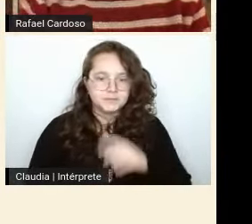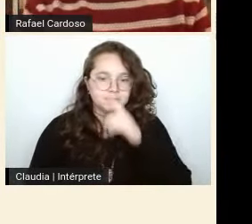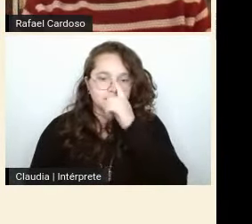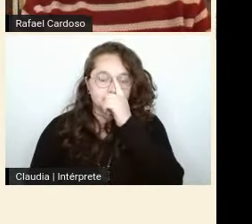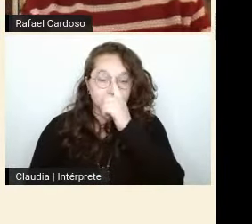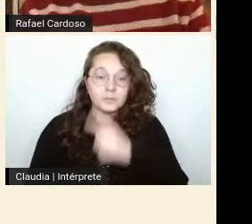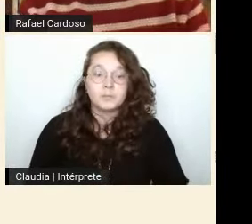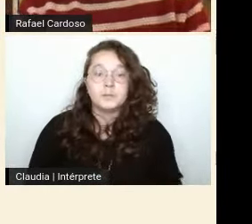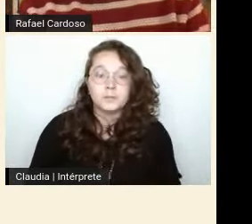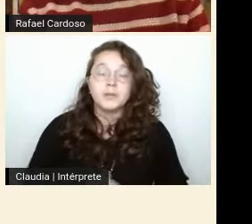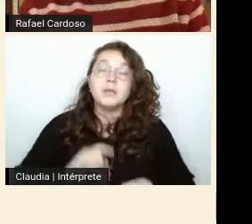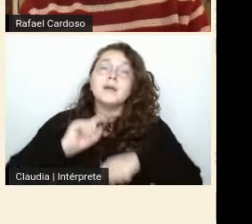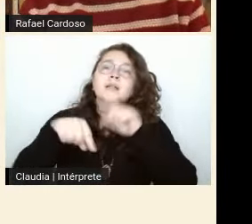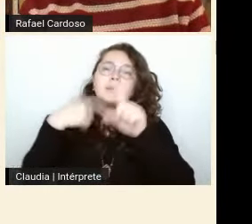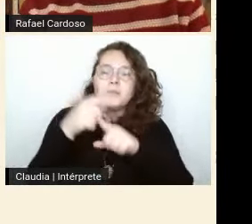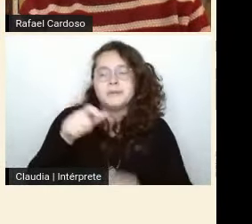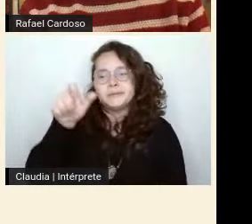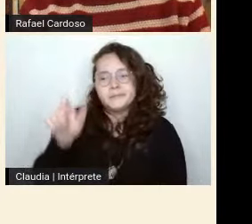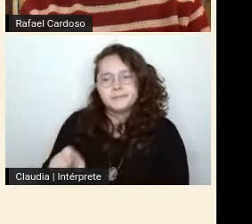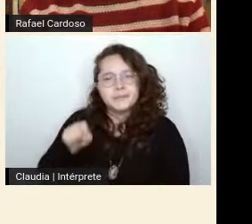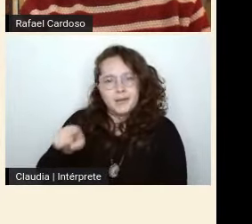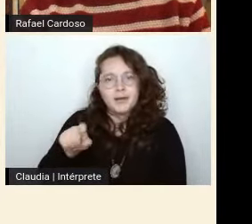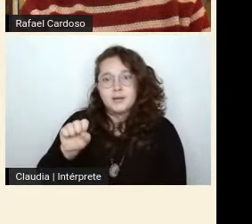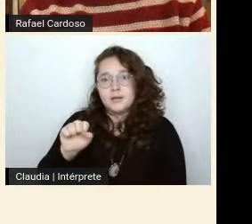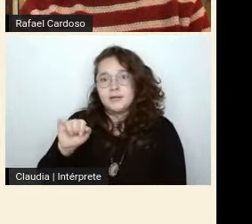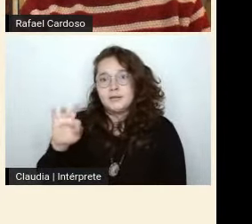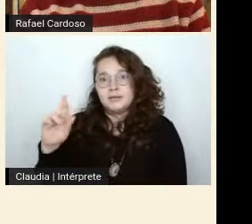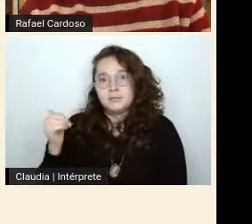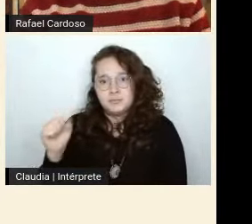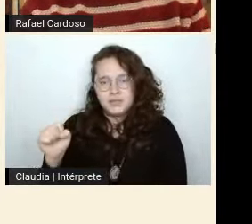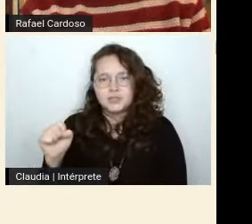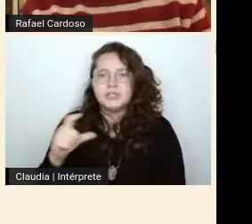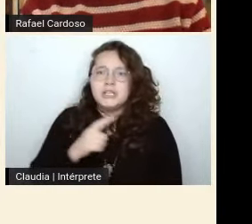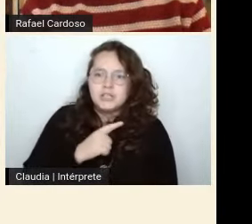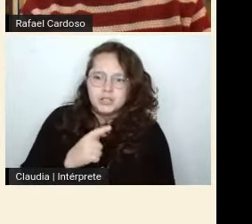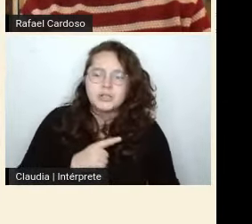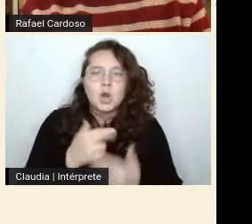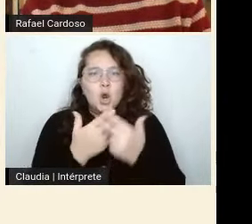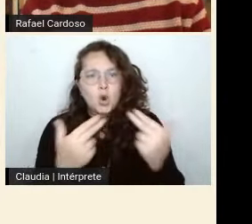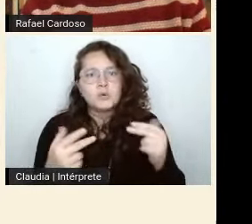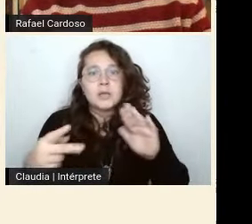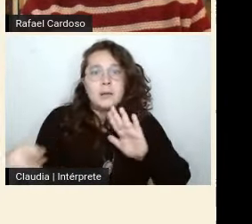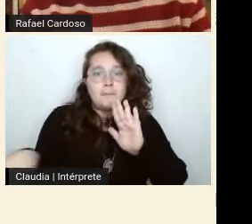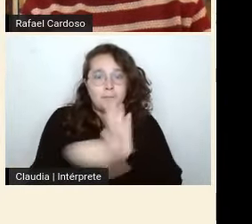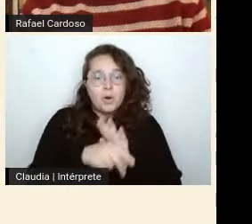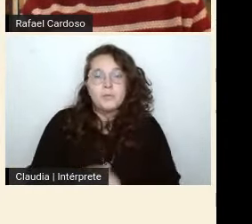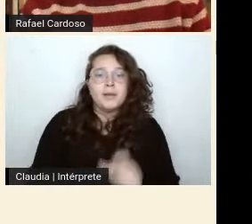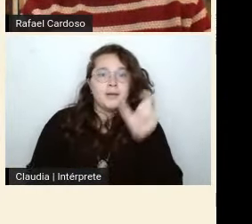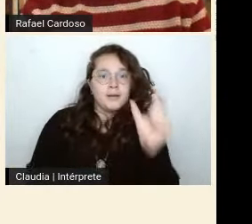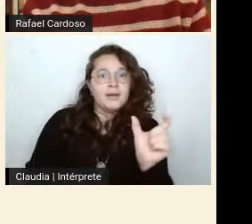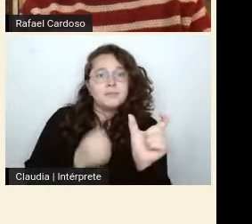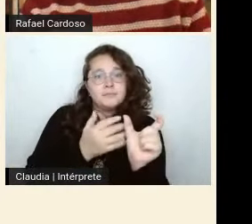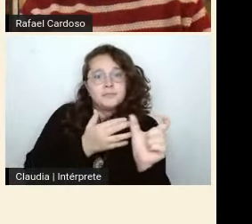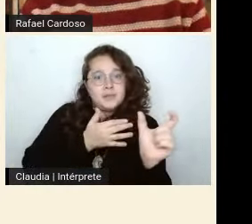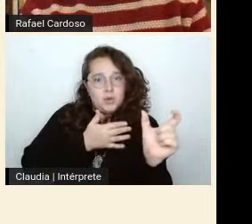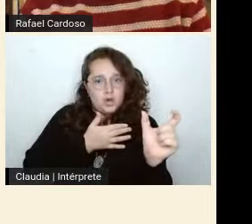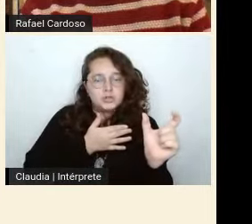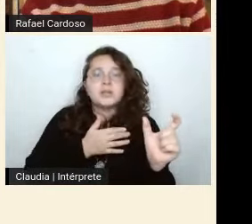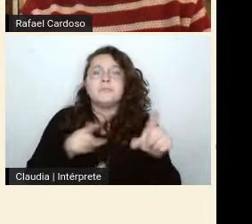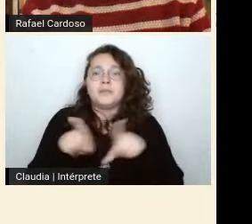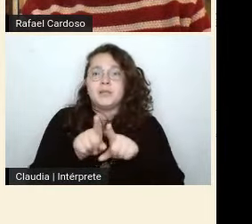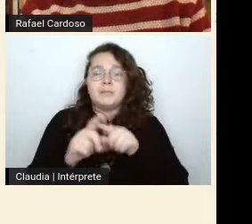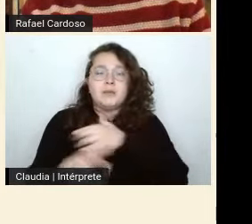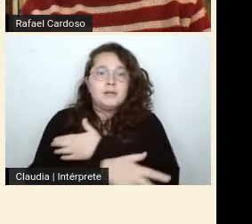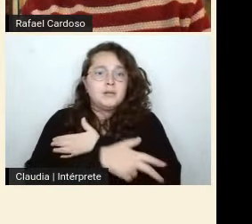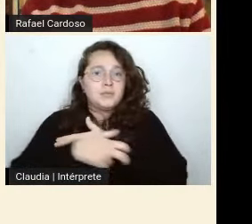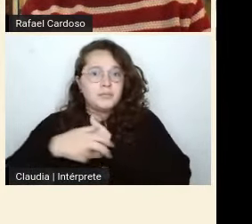O essencialismo de Smith guarda semelhança metodológica e epistemológica com outro texto que, a meu ver, constitui